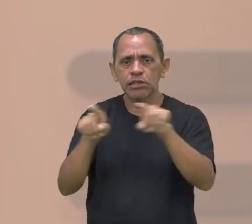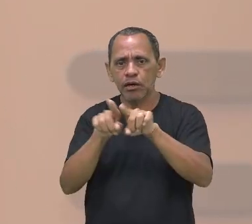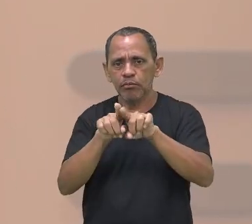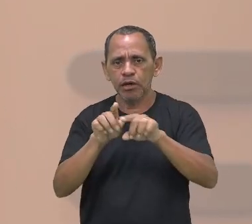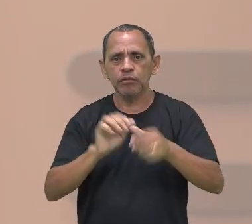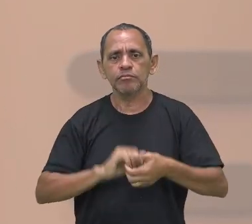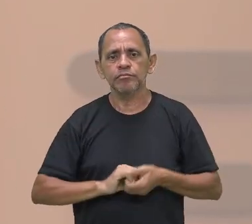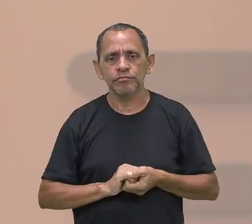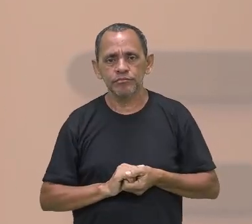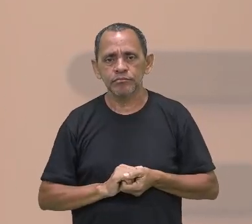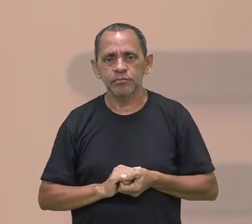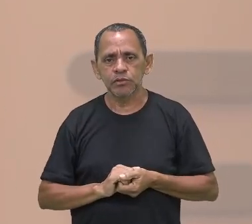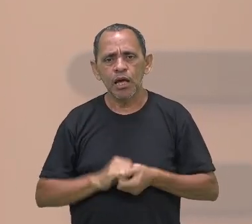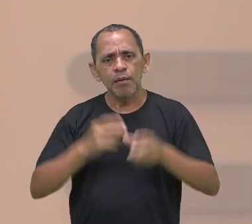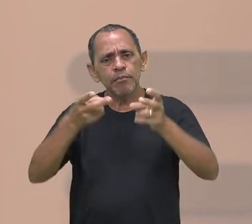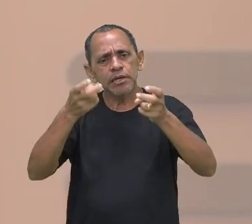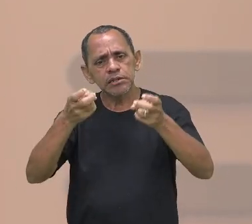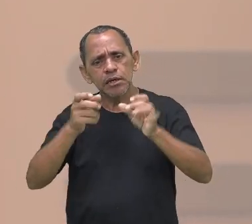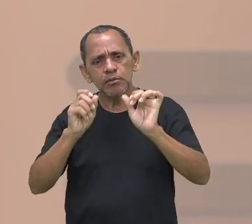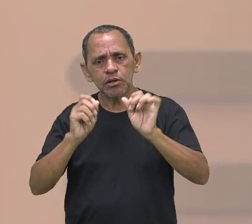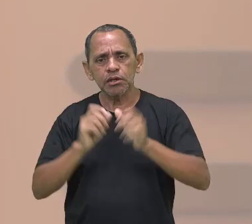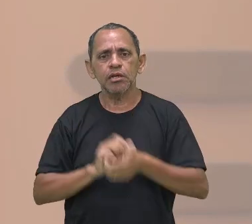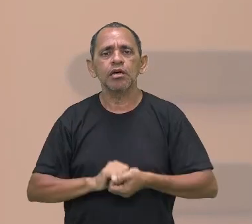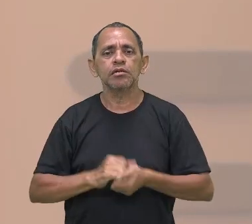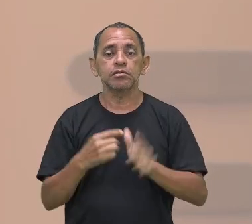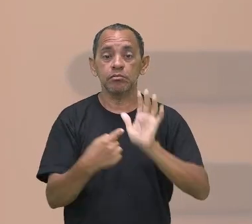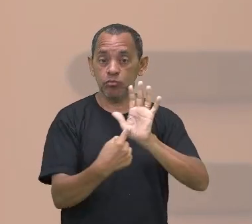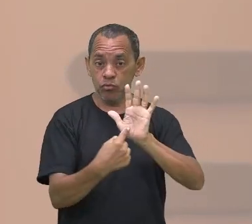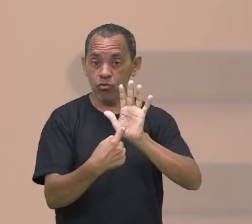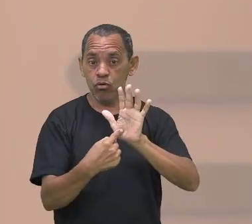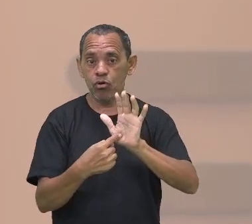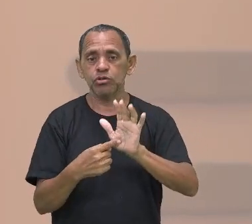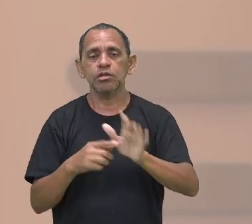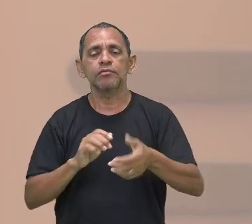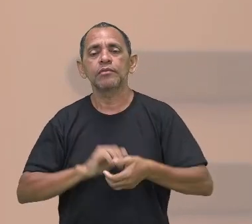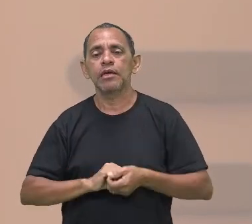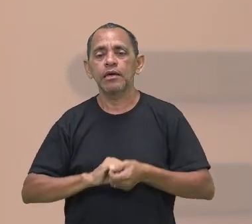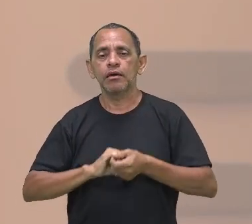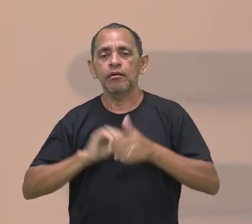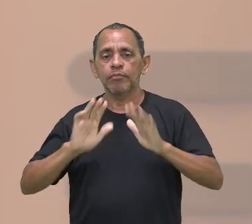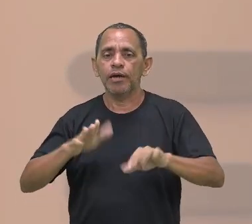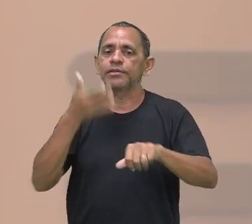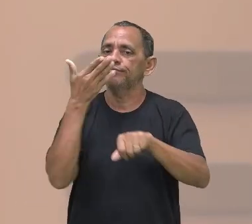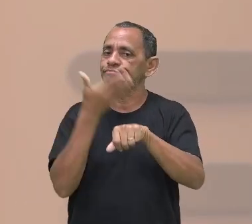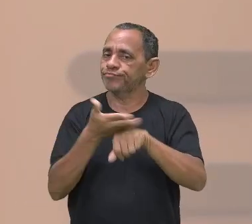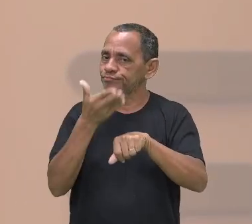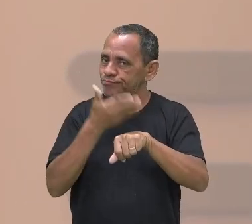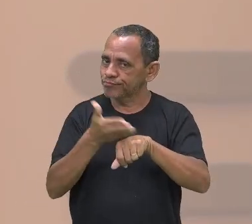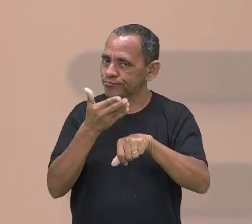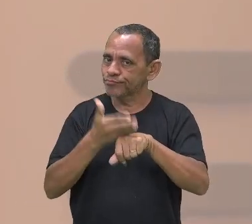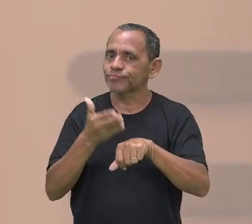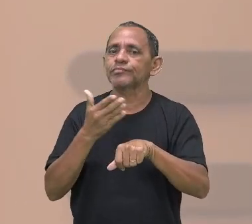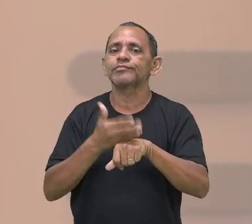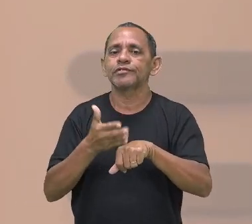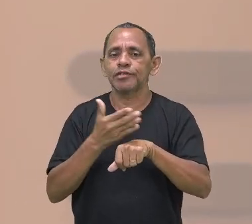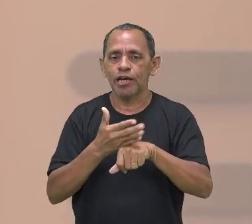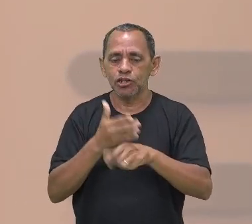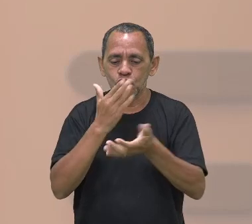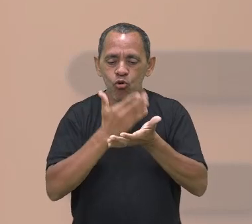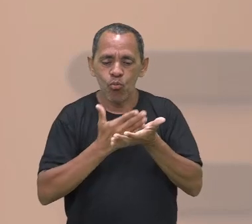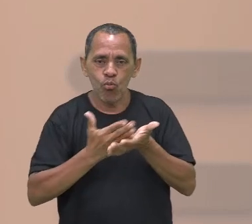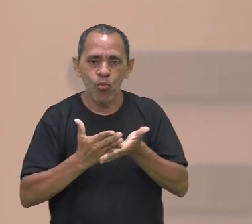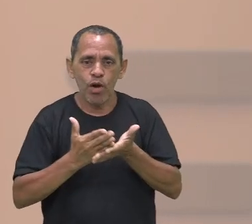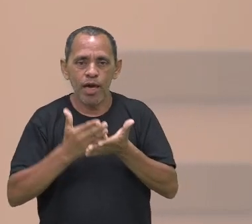interessante ver esta demonstração. Mas, na prática, isso se dá a partir dos conflitos, das lutas